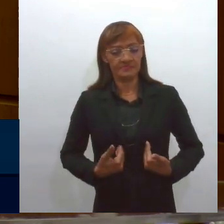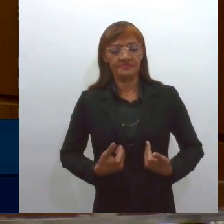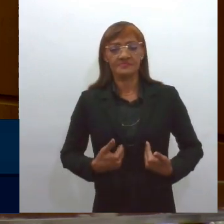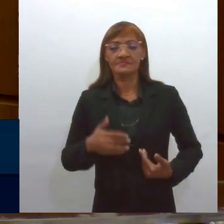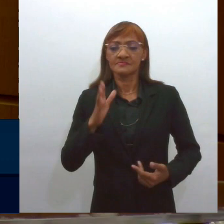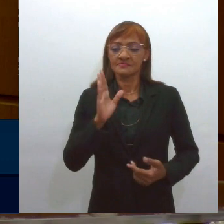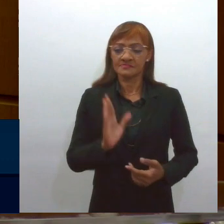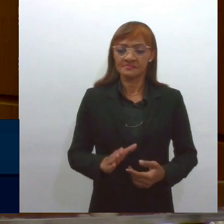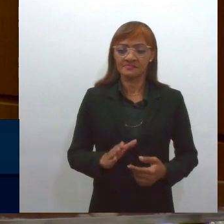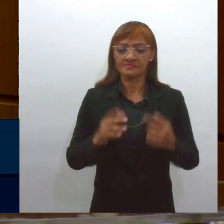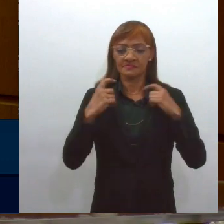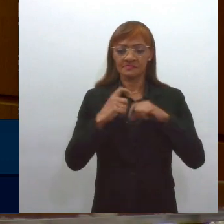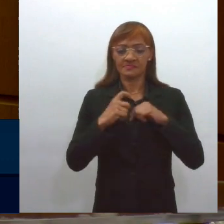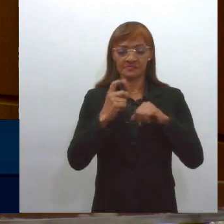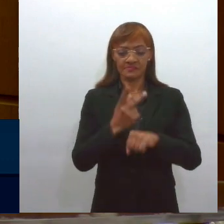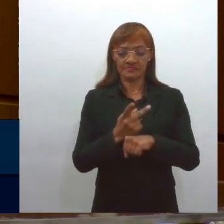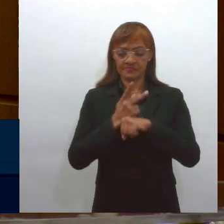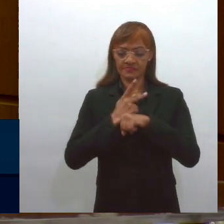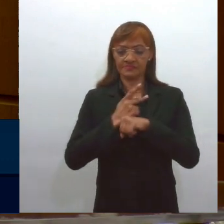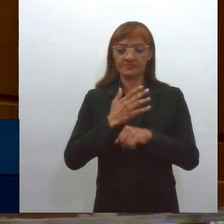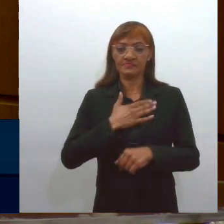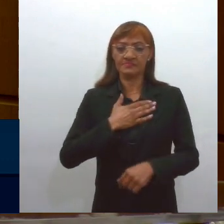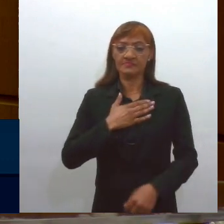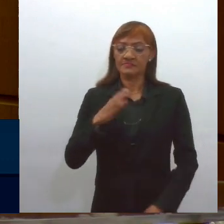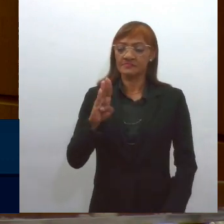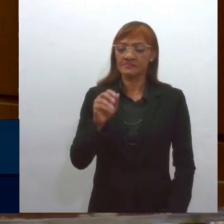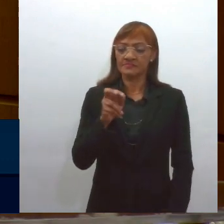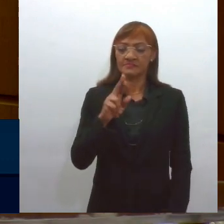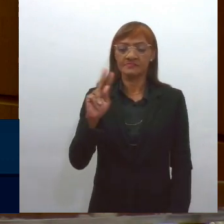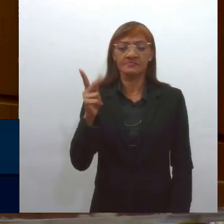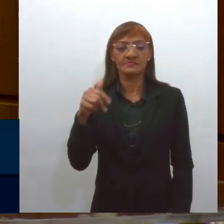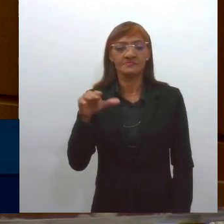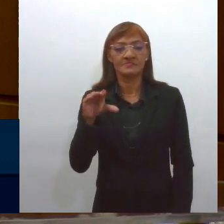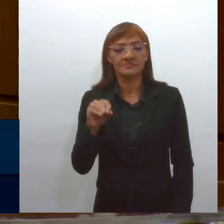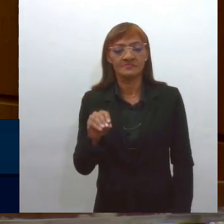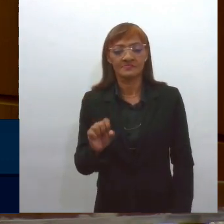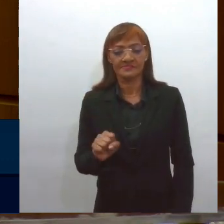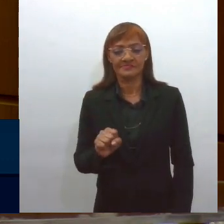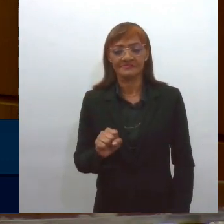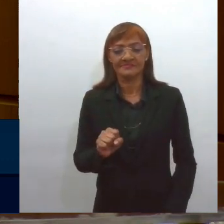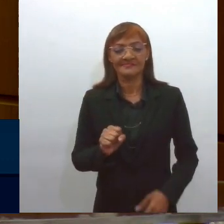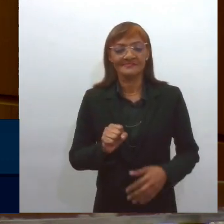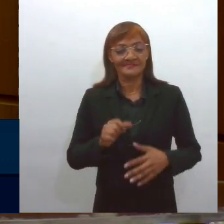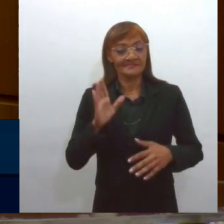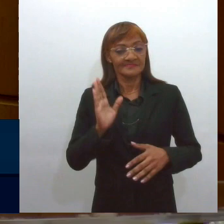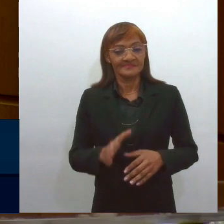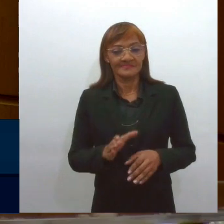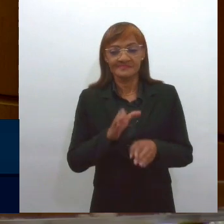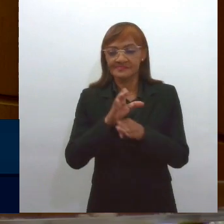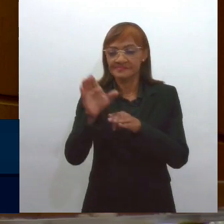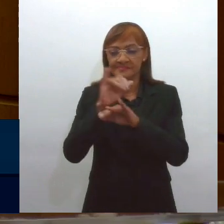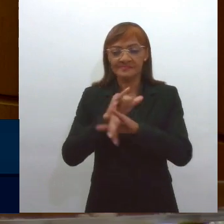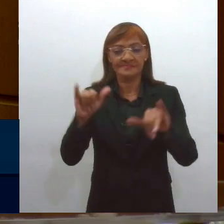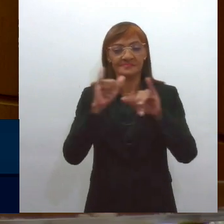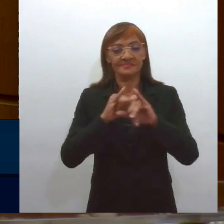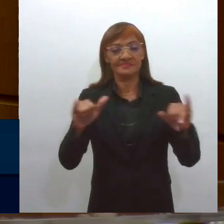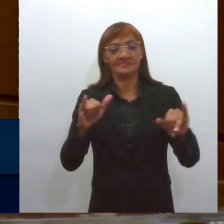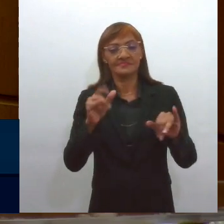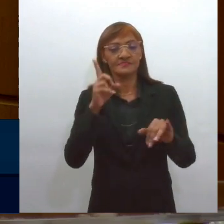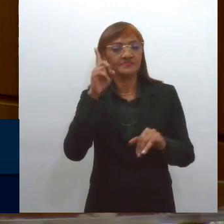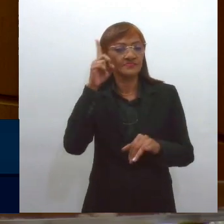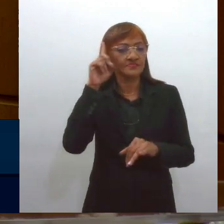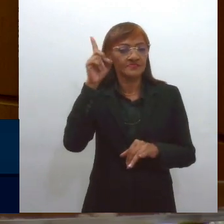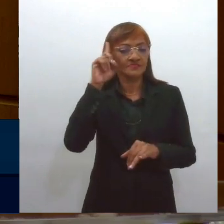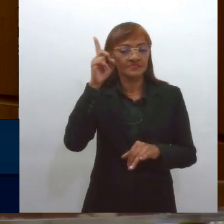Barrinhos, vejo aumentar em mim o zelo pelas informações que levamos diariamente aos milhares de lares